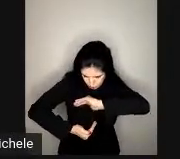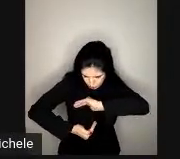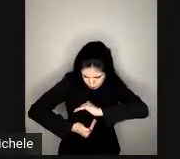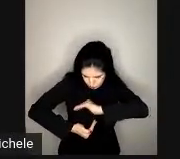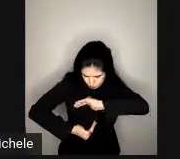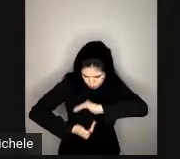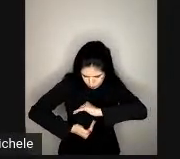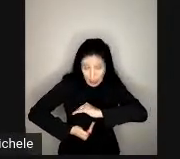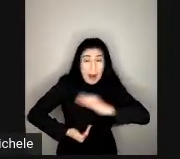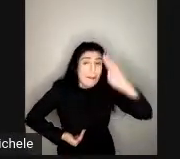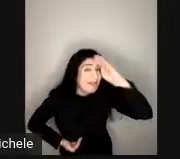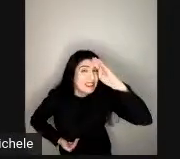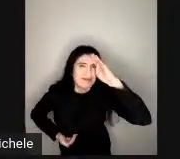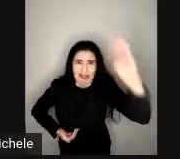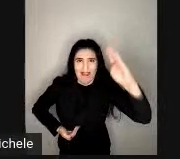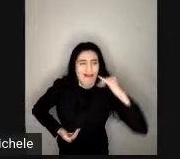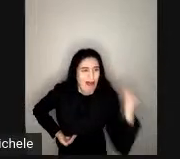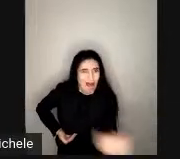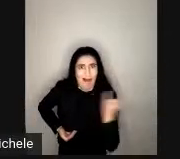né?